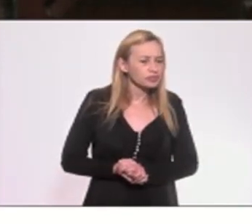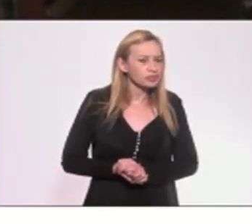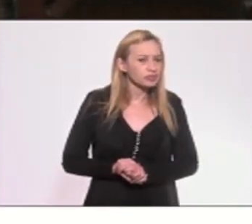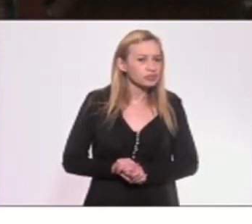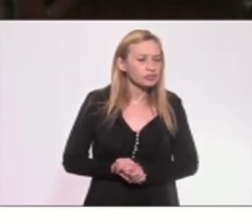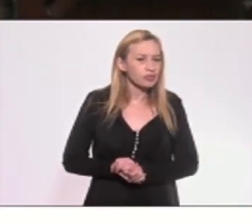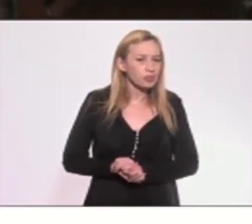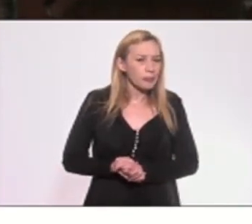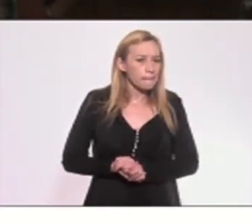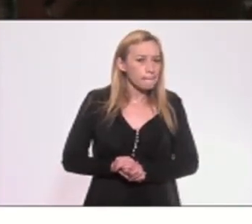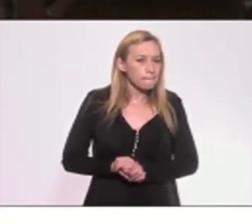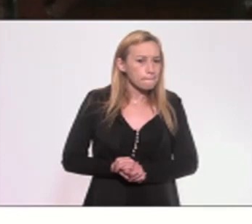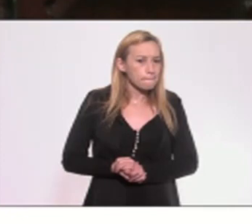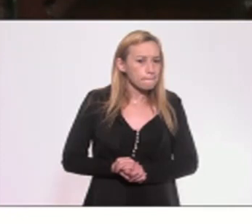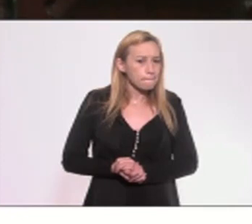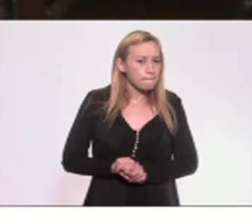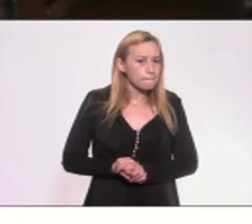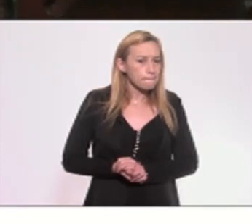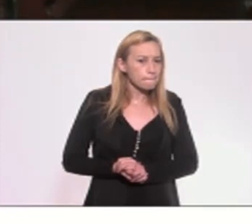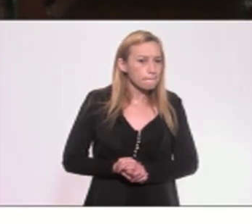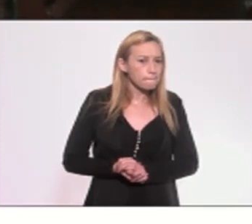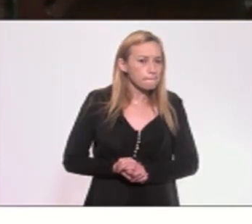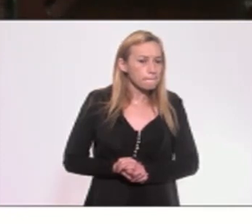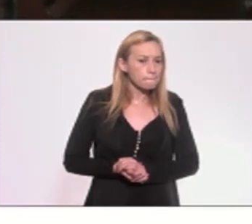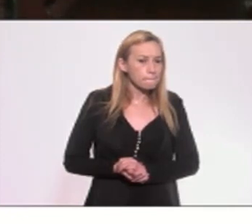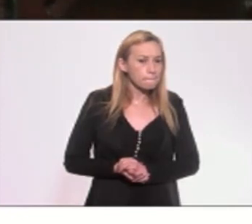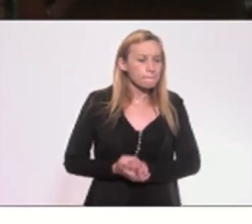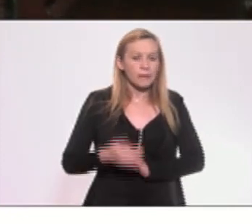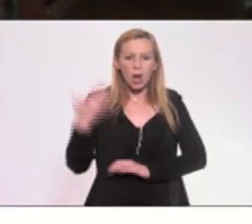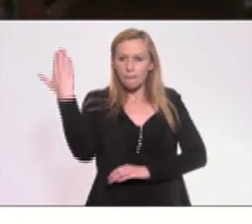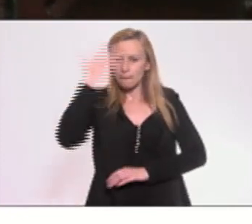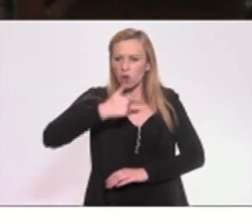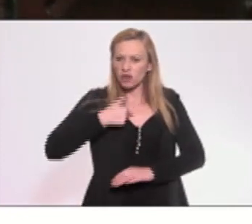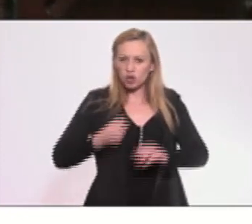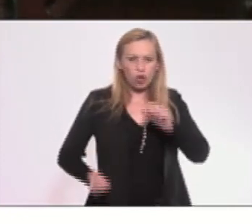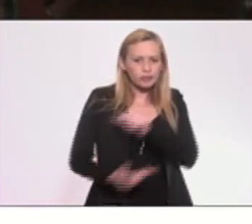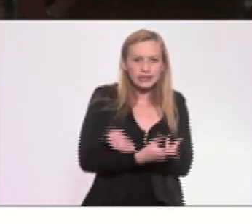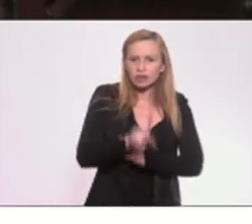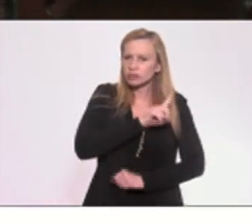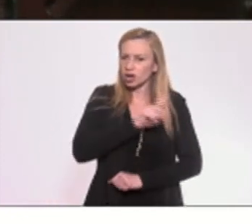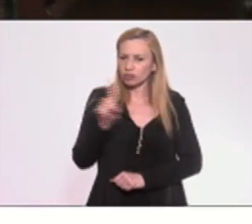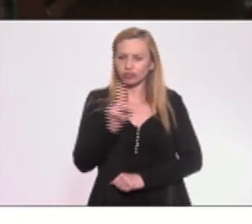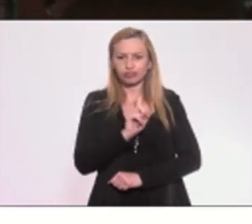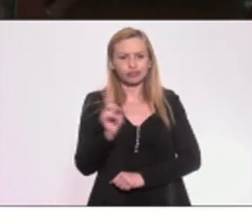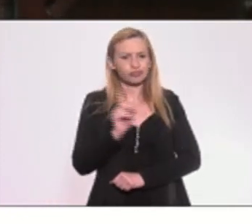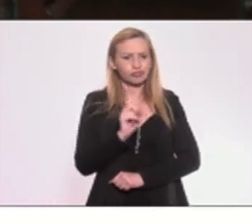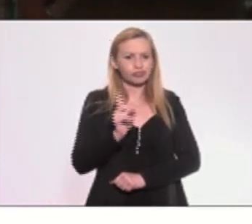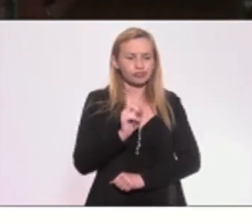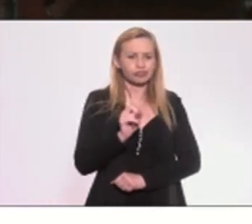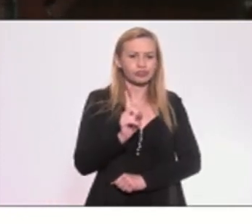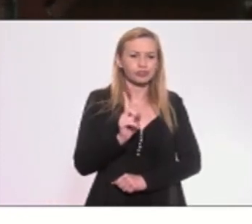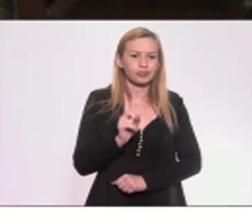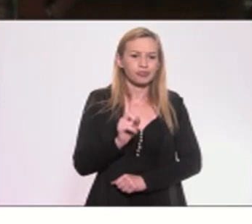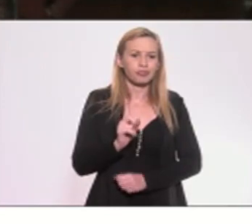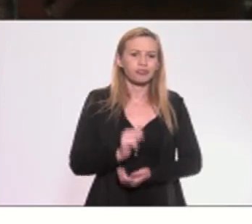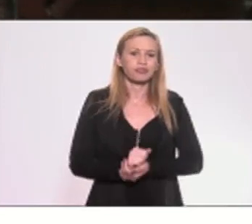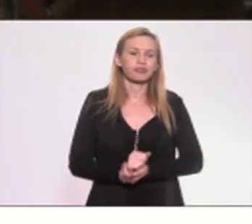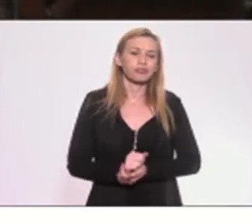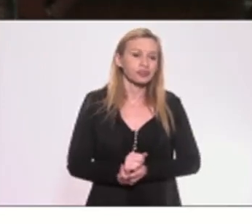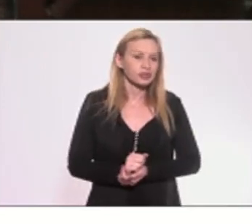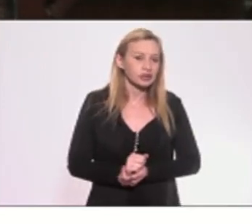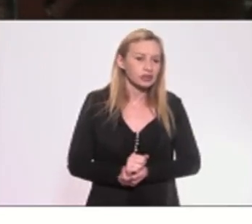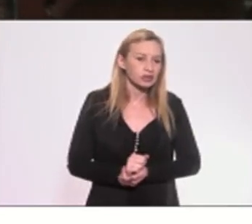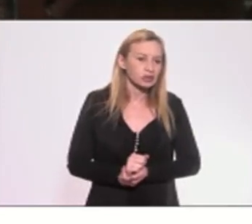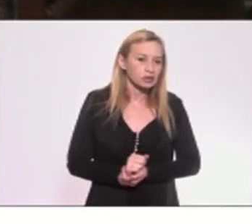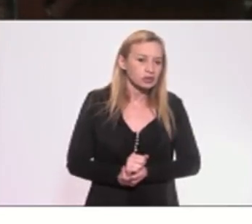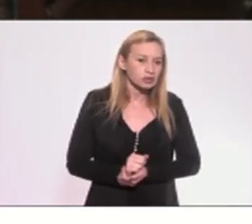enfrentada. Prova de que não compactuo com corrupção, que sugiro e peço determinação em voto que